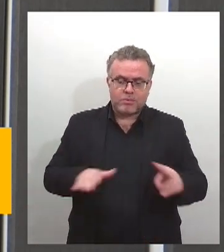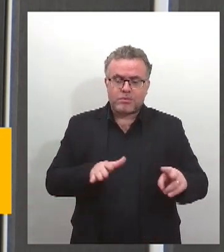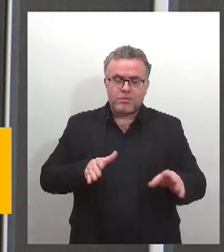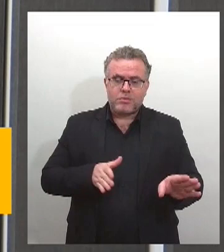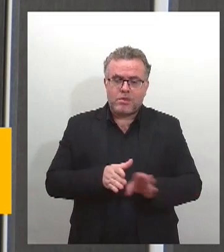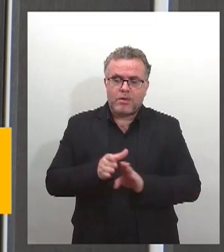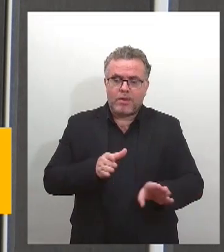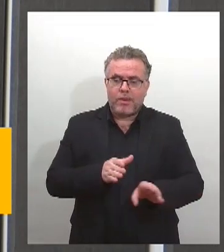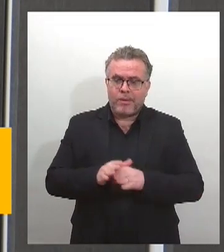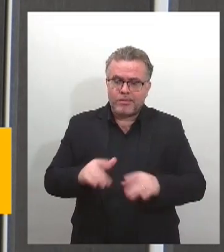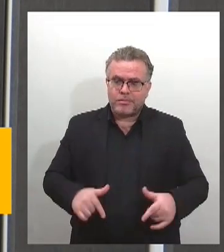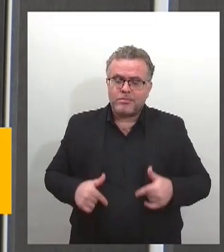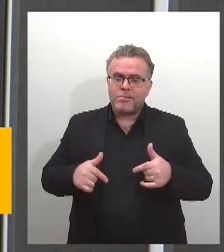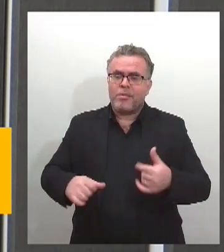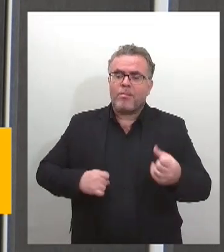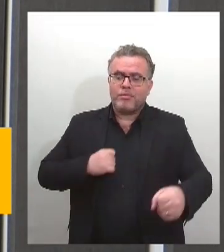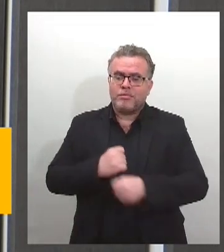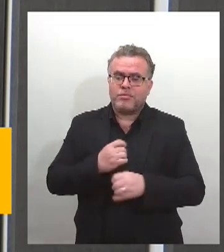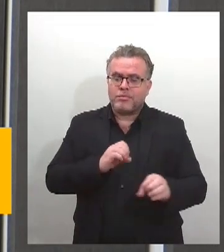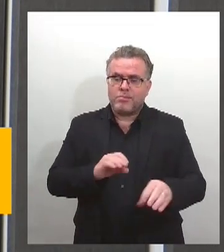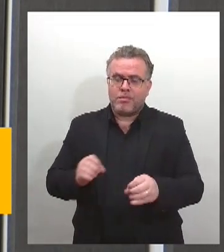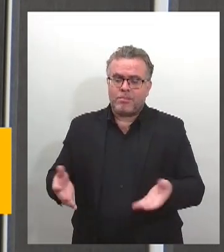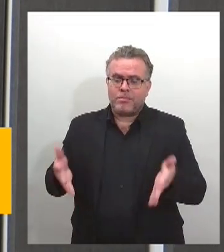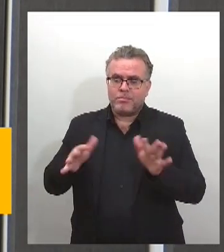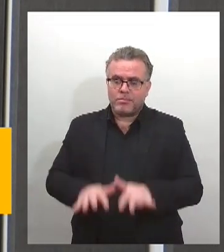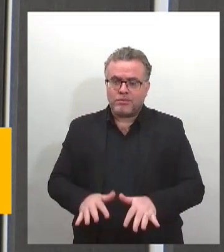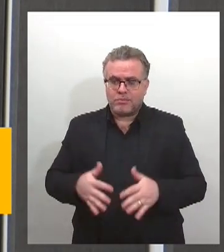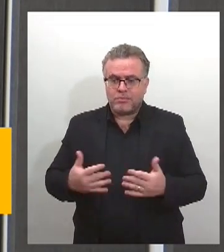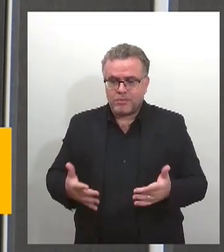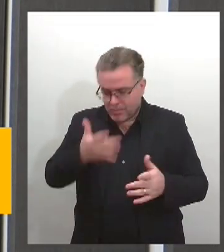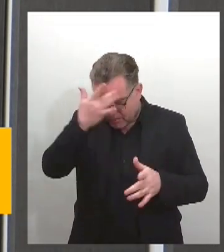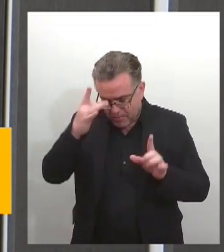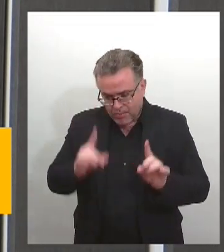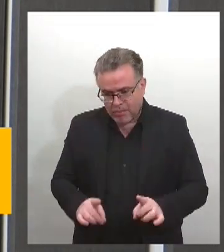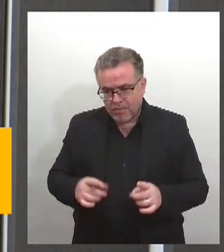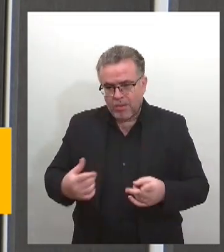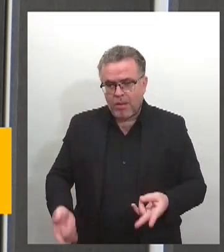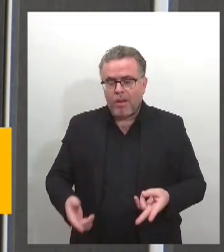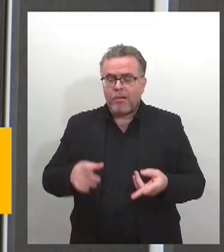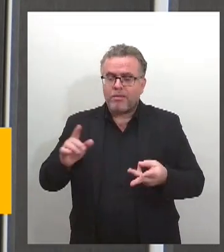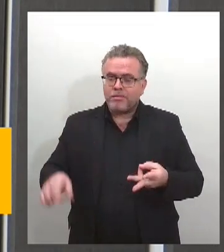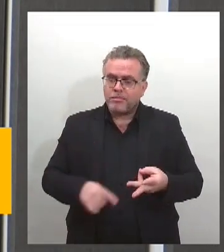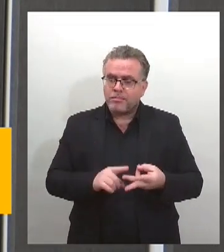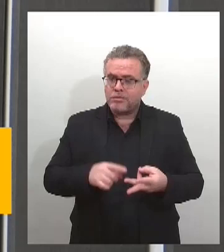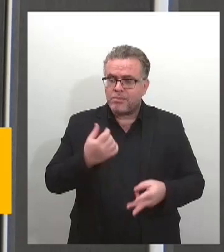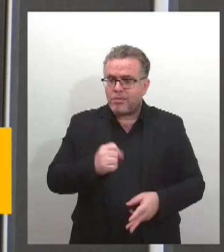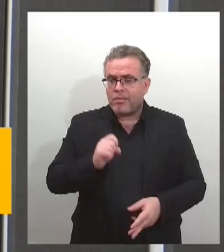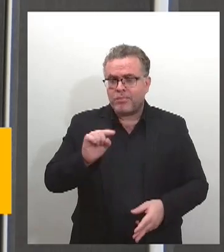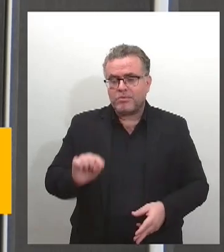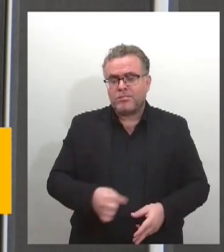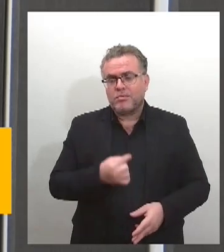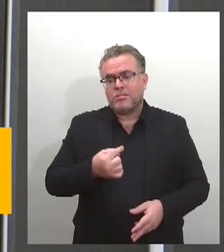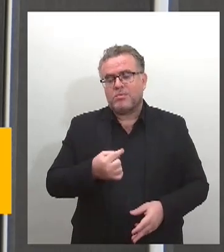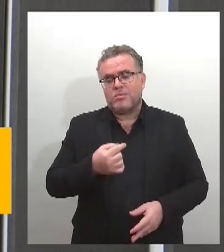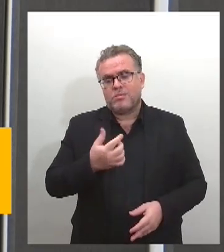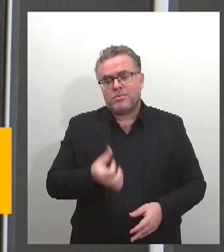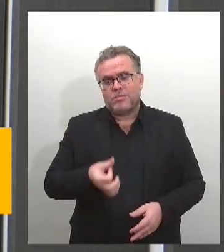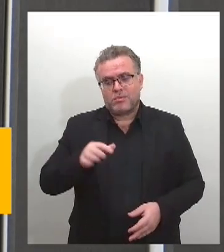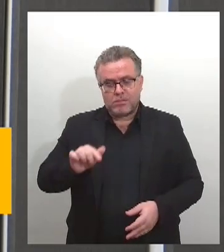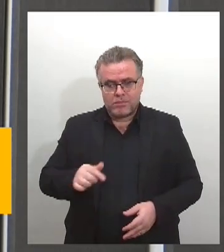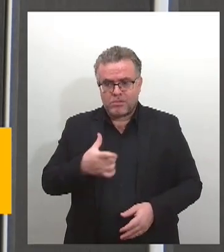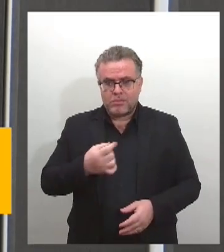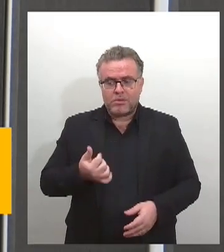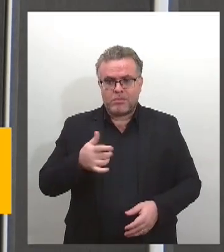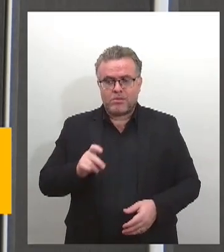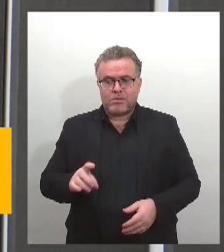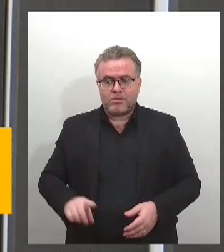da Educação Inclusiva de Alunos com Deficiência, e a Lei 8.057, de 2015, que institui o Dia